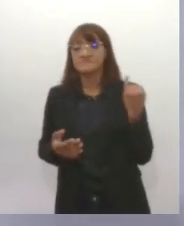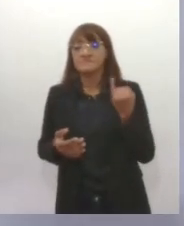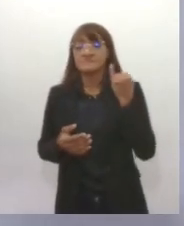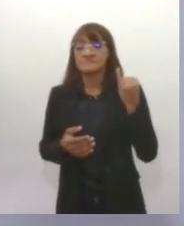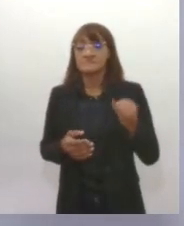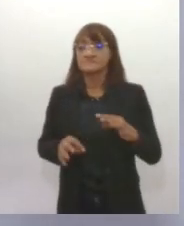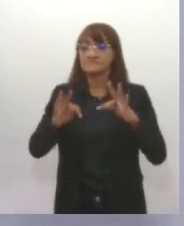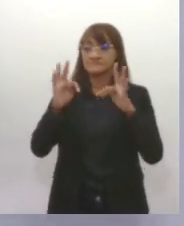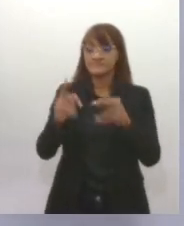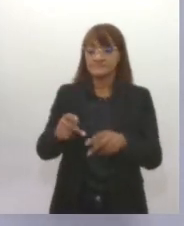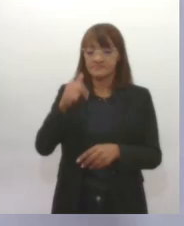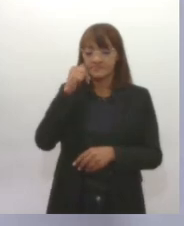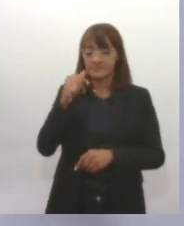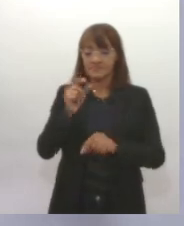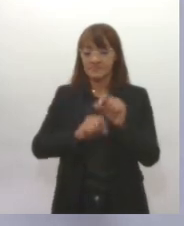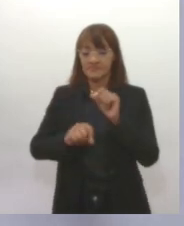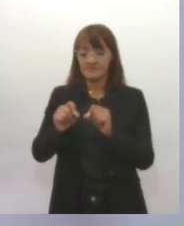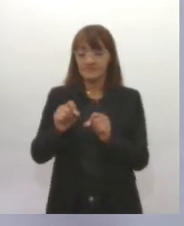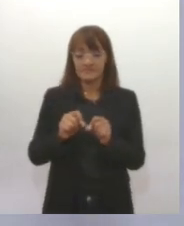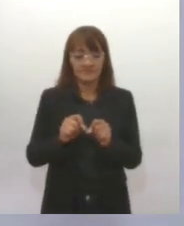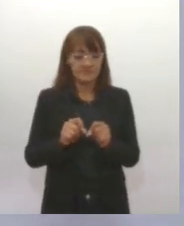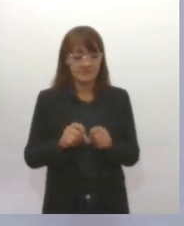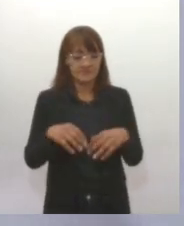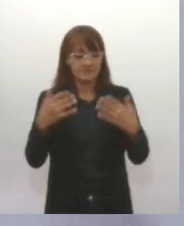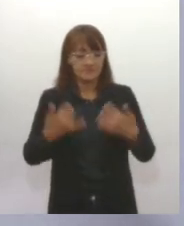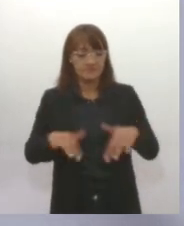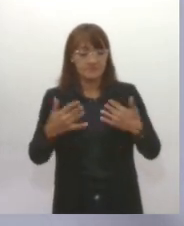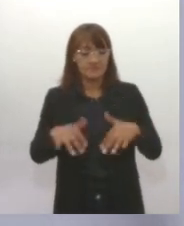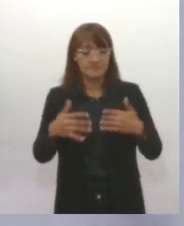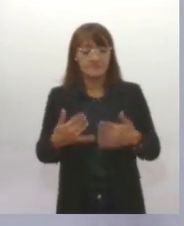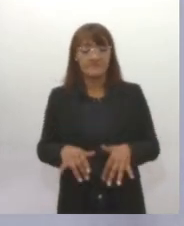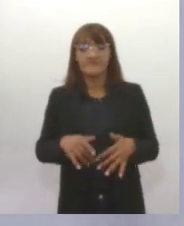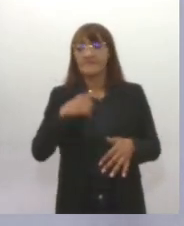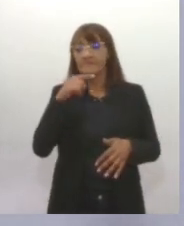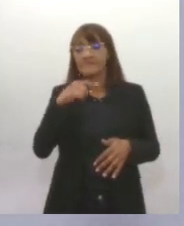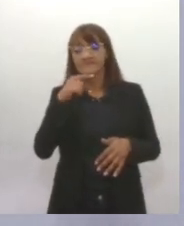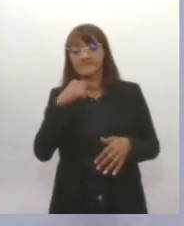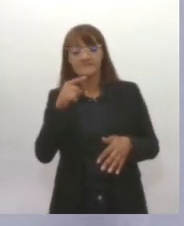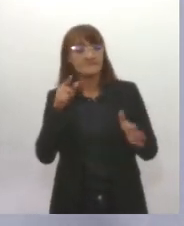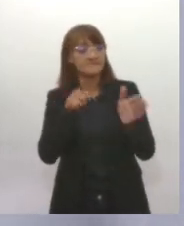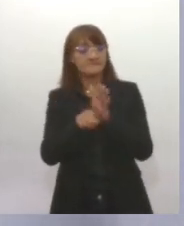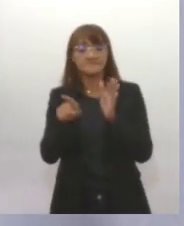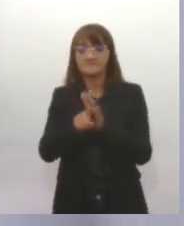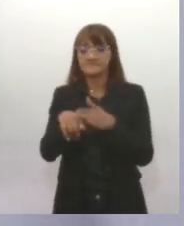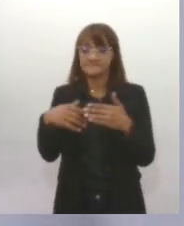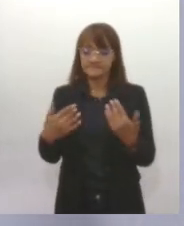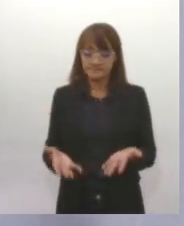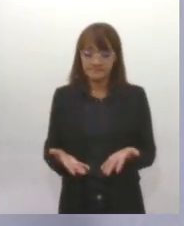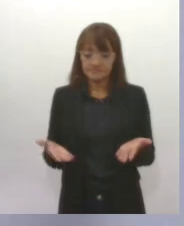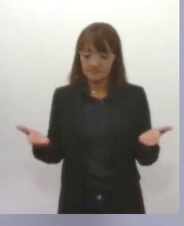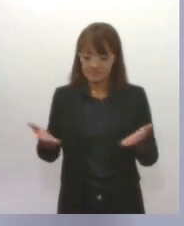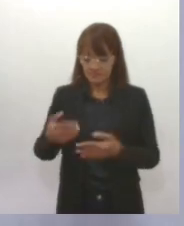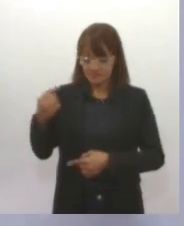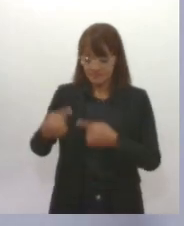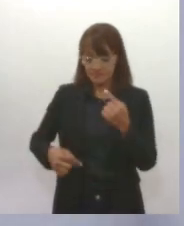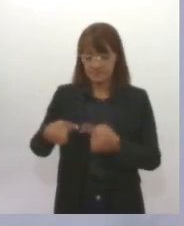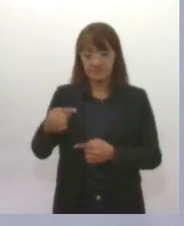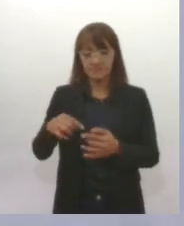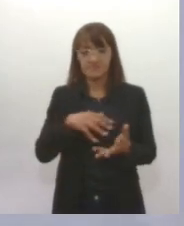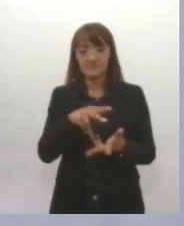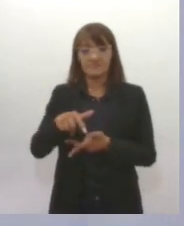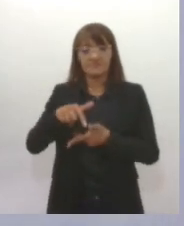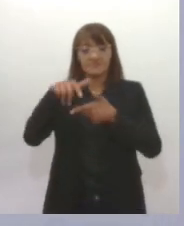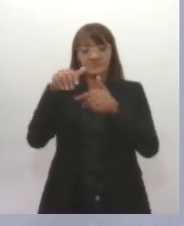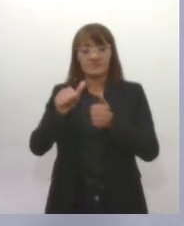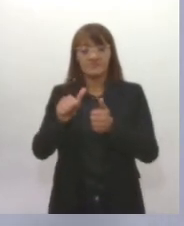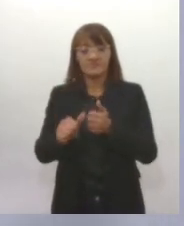suas inquietações e provocações para a política pública de autossustentabilidade dessas mulheres. E